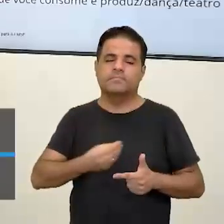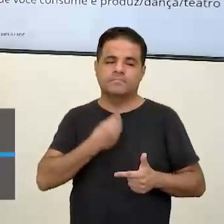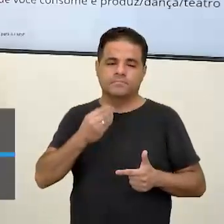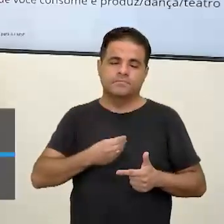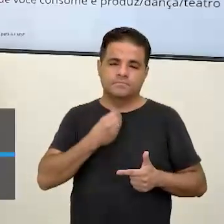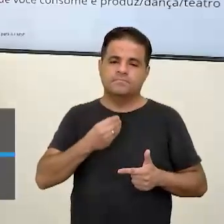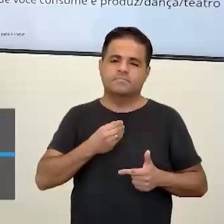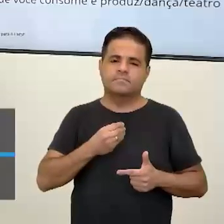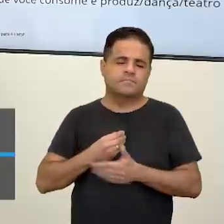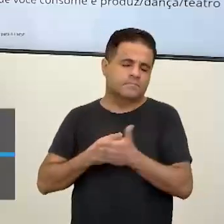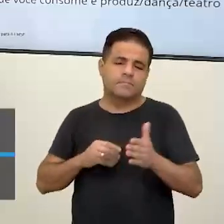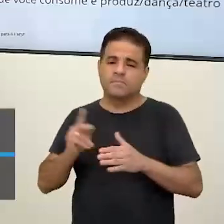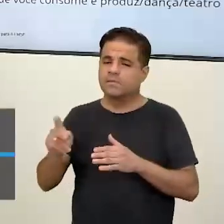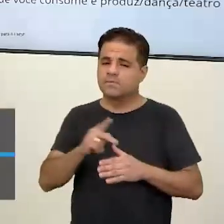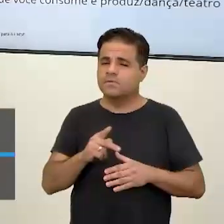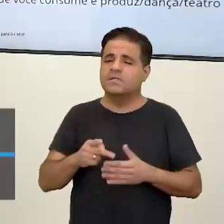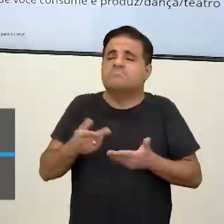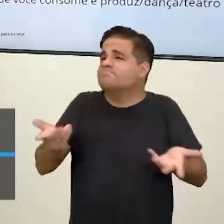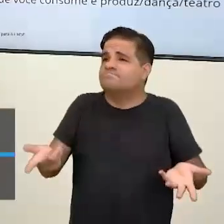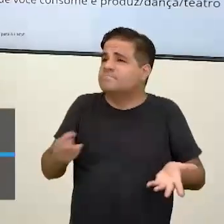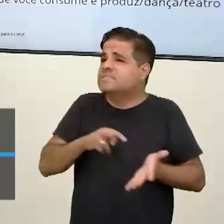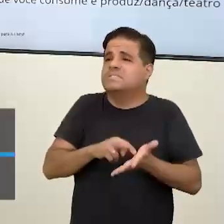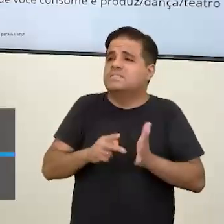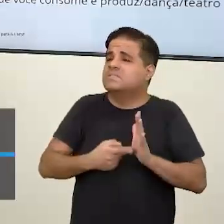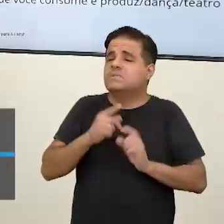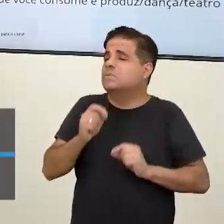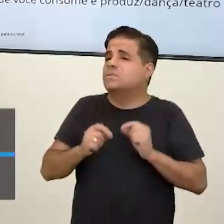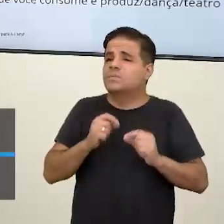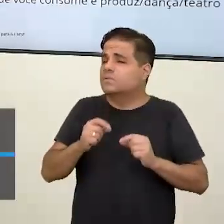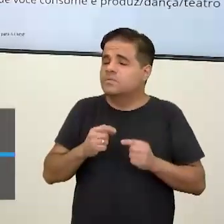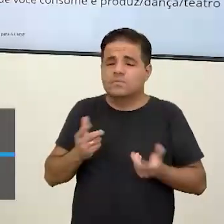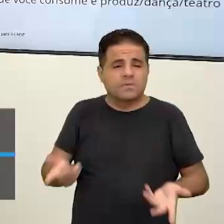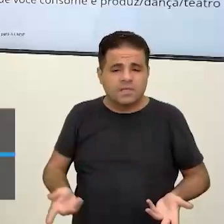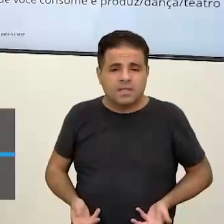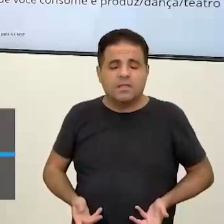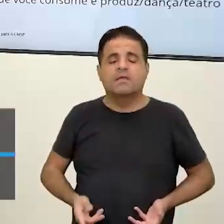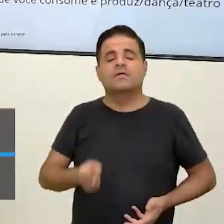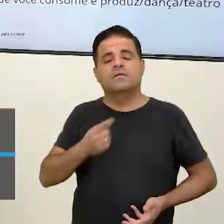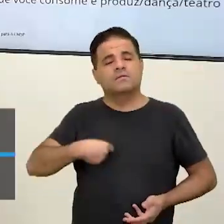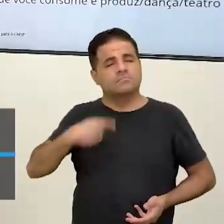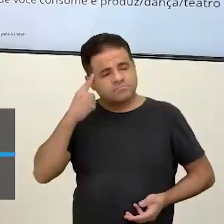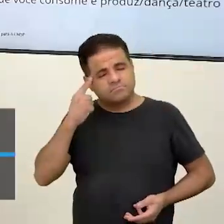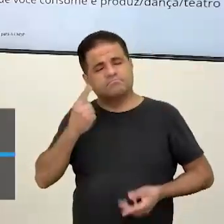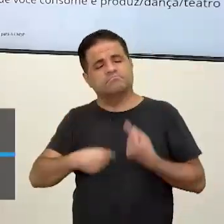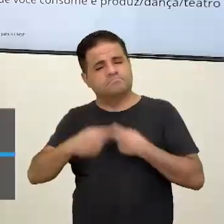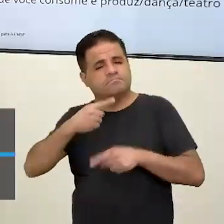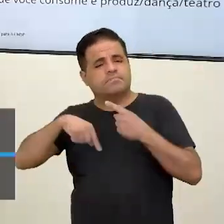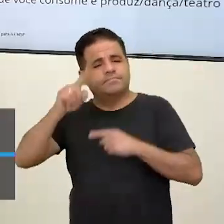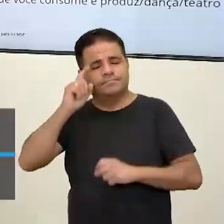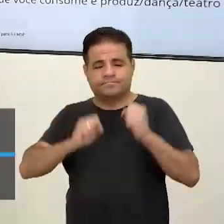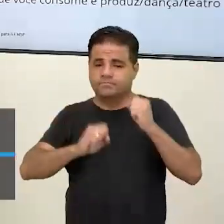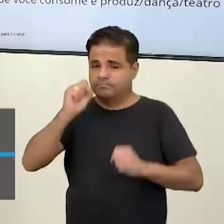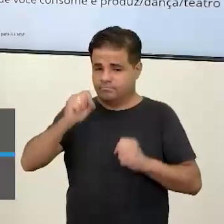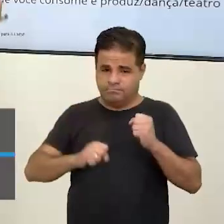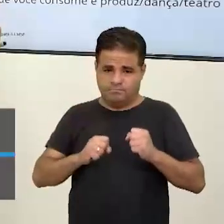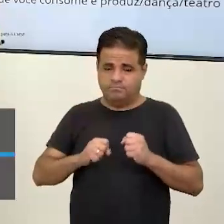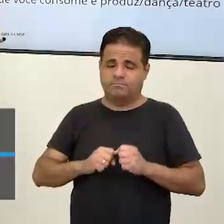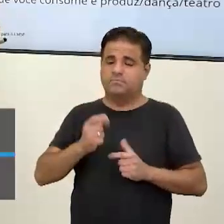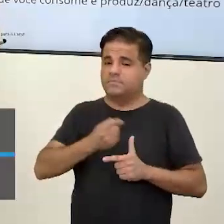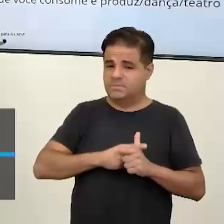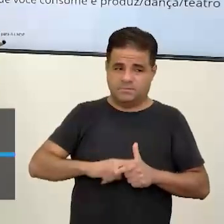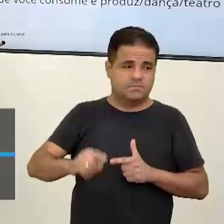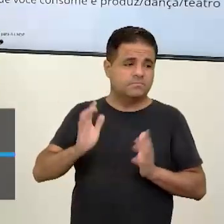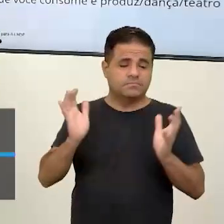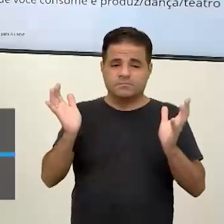sobreviverem. Mas professora, mas o que isso significa? Significa que com a Revolução Industrial, com a divisão